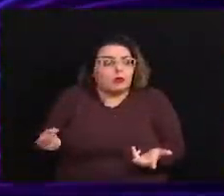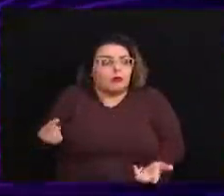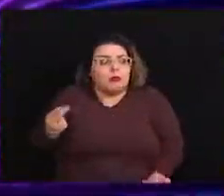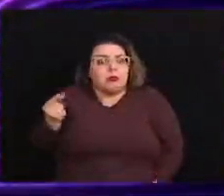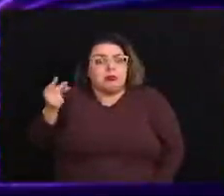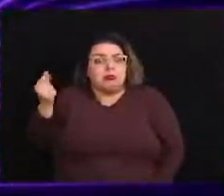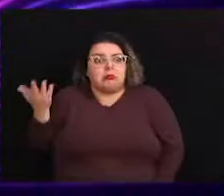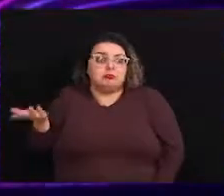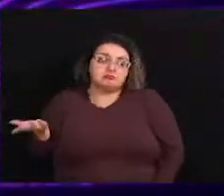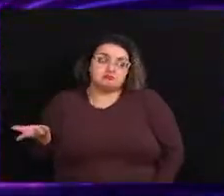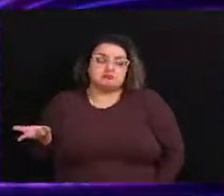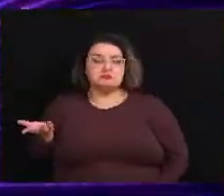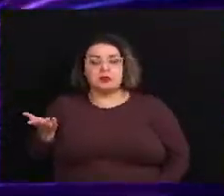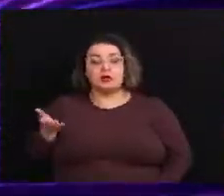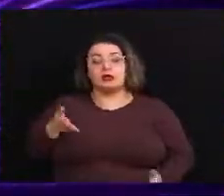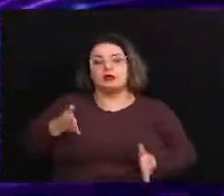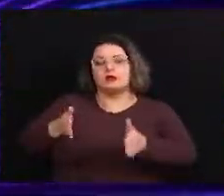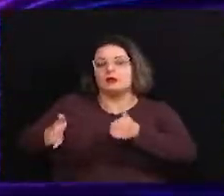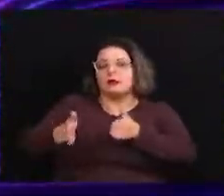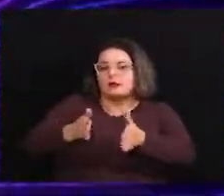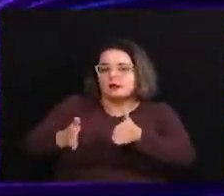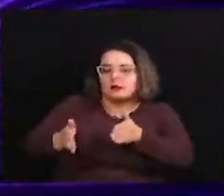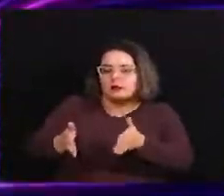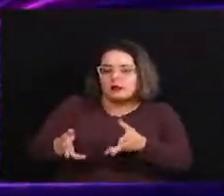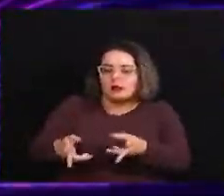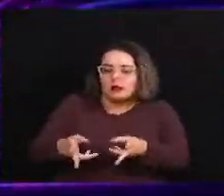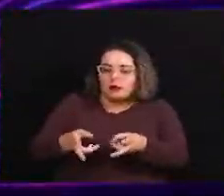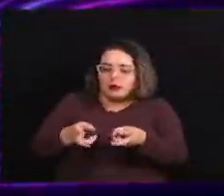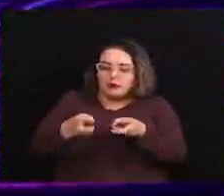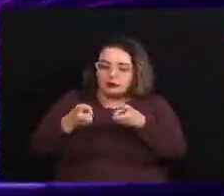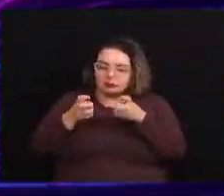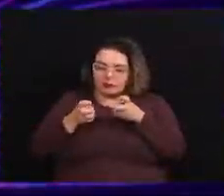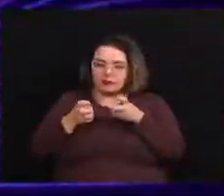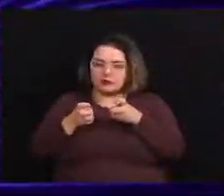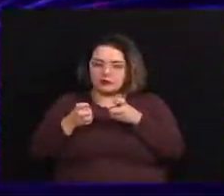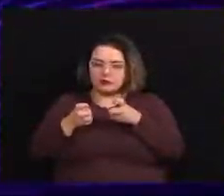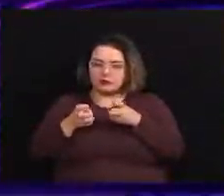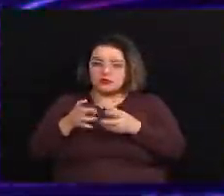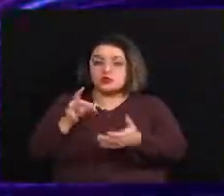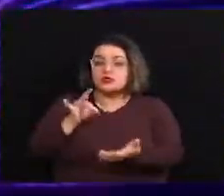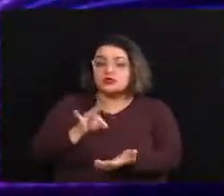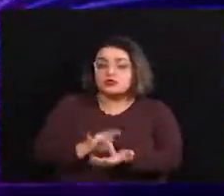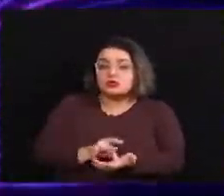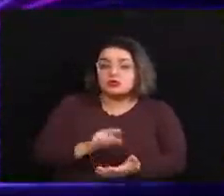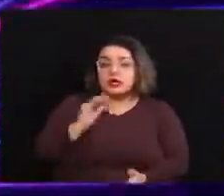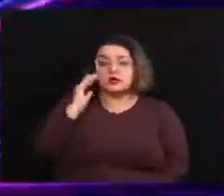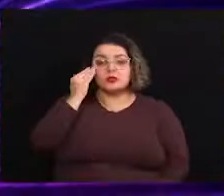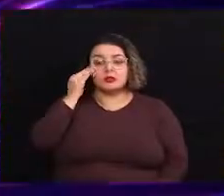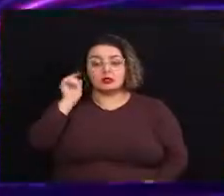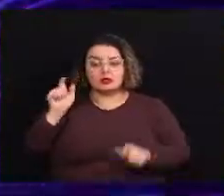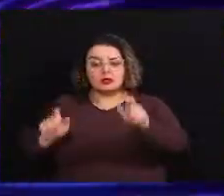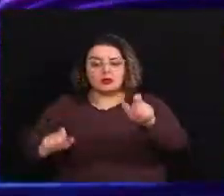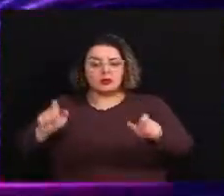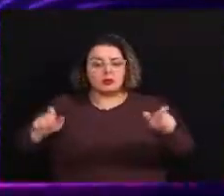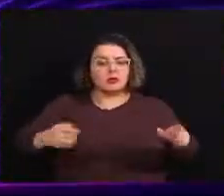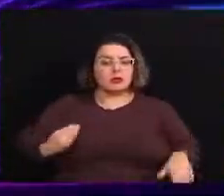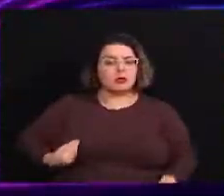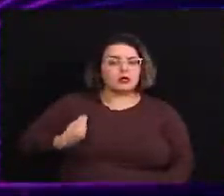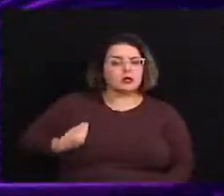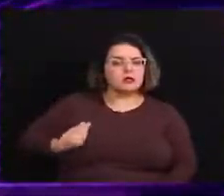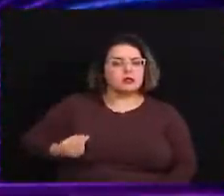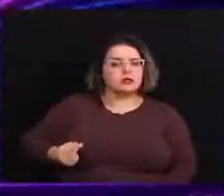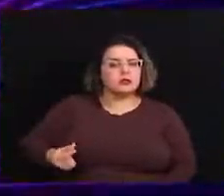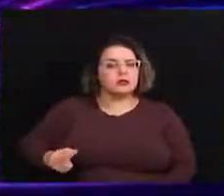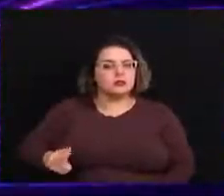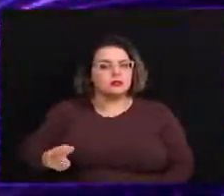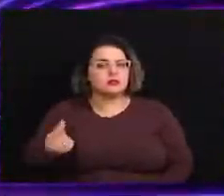E dentro desse momento, né, ela vai percebendo que, de fato, entender as pessoas e as jornadas